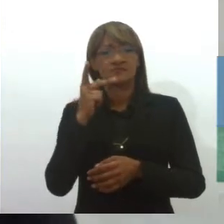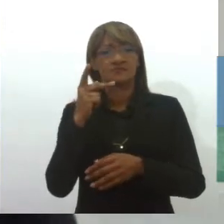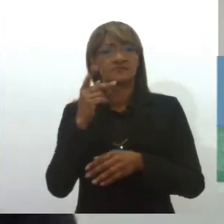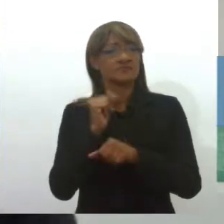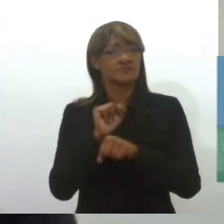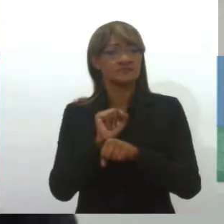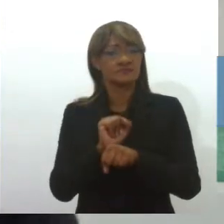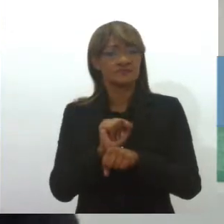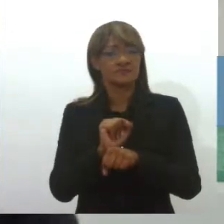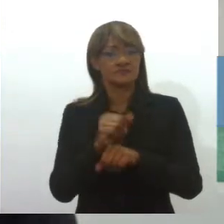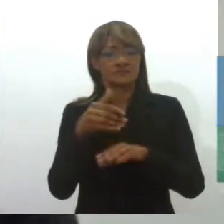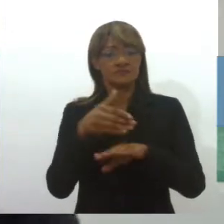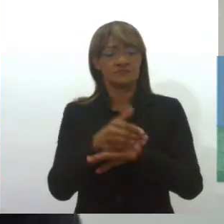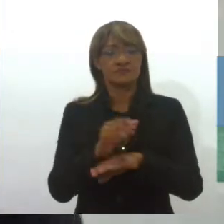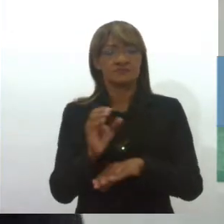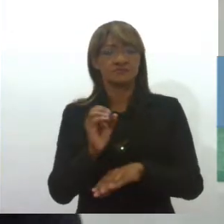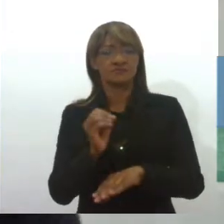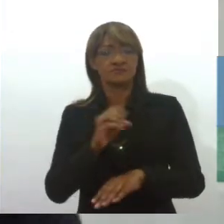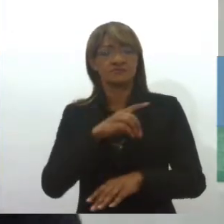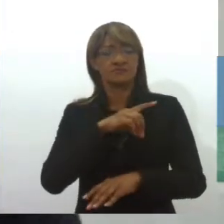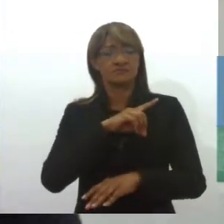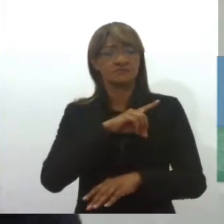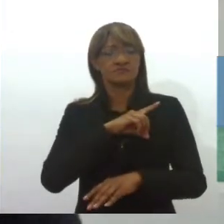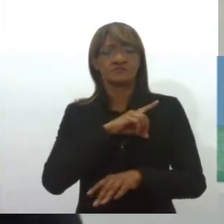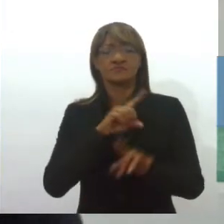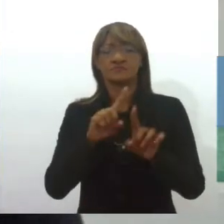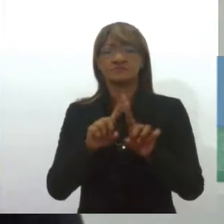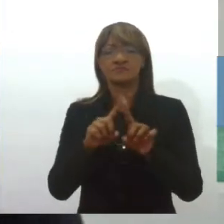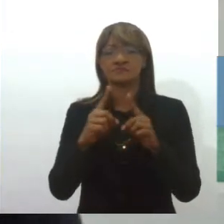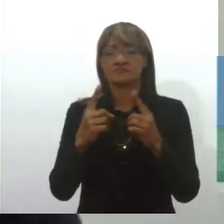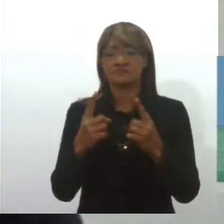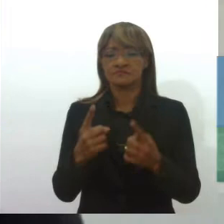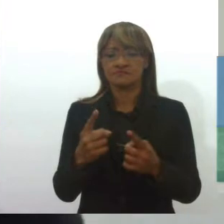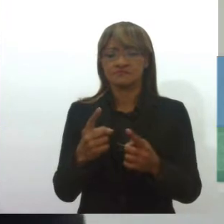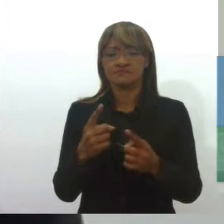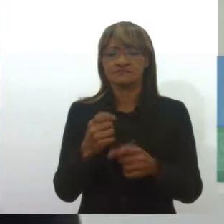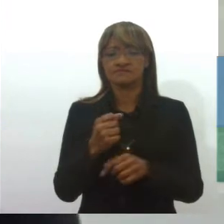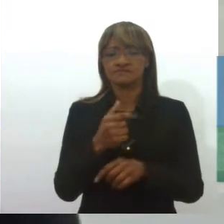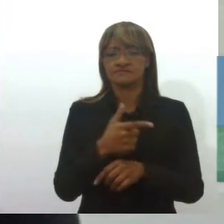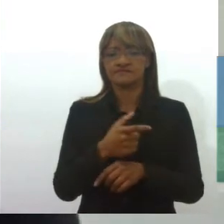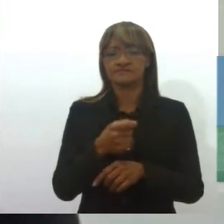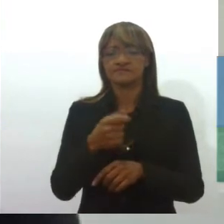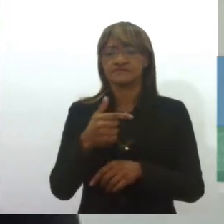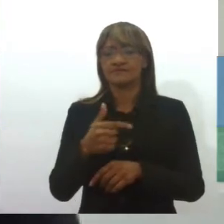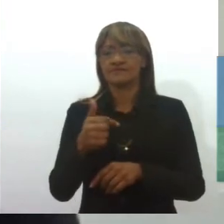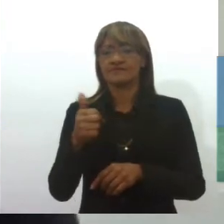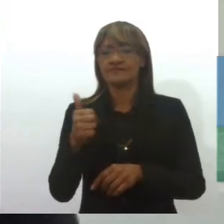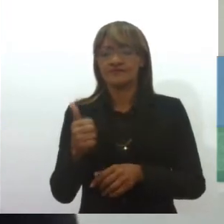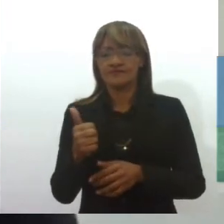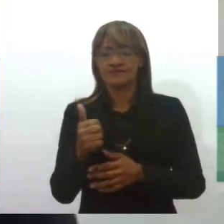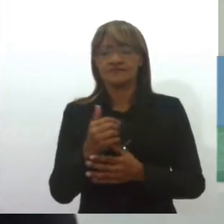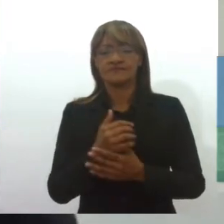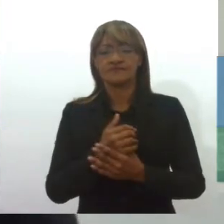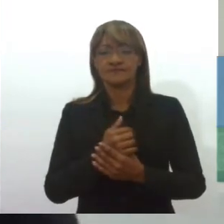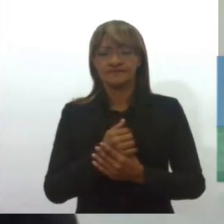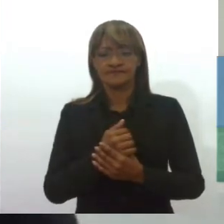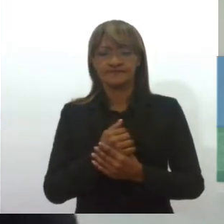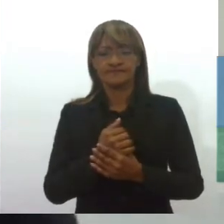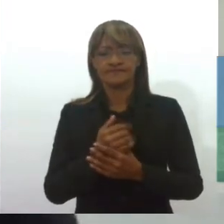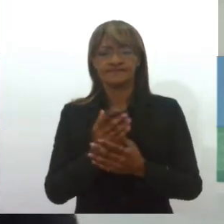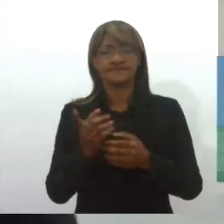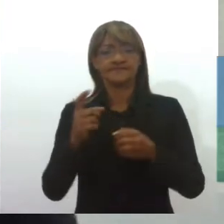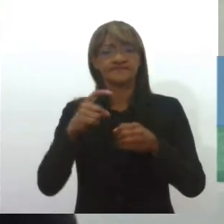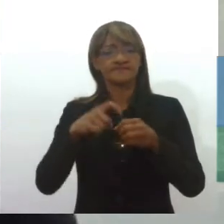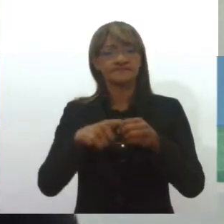naturais do isolamento social, mas que em 2021 esses índices começaram a voltar